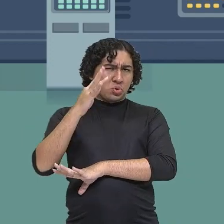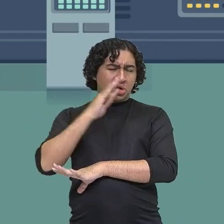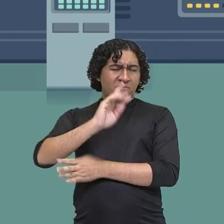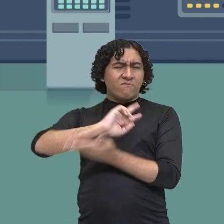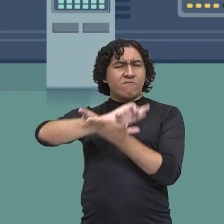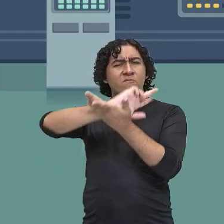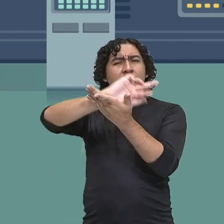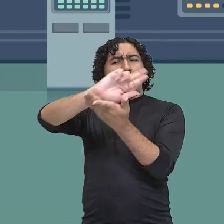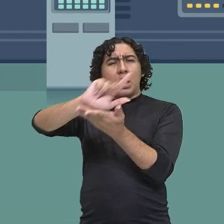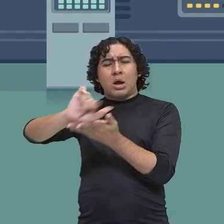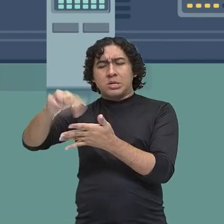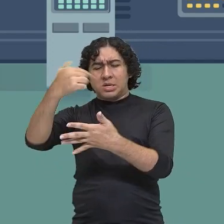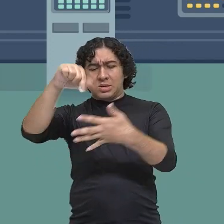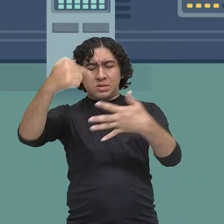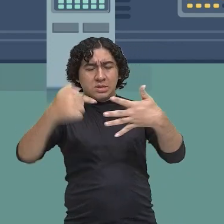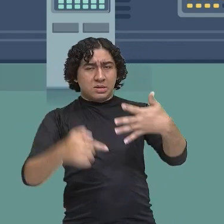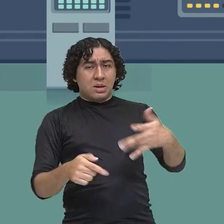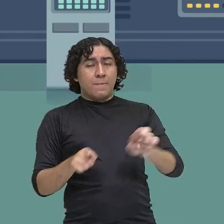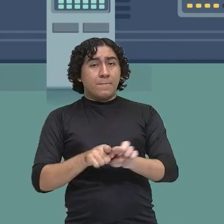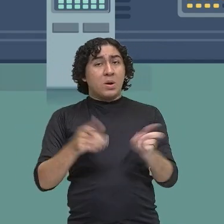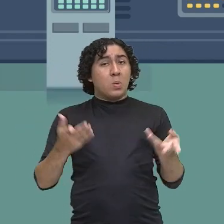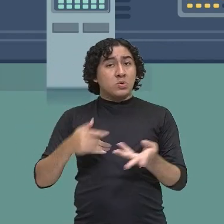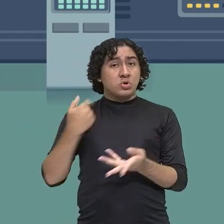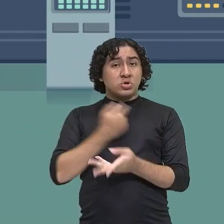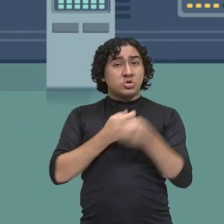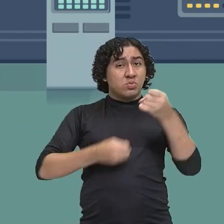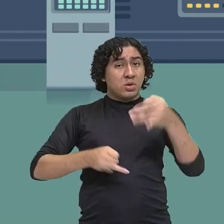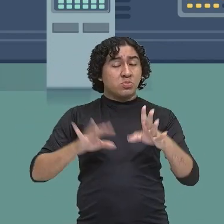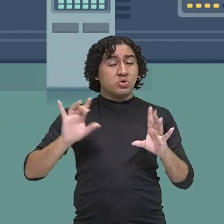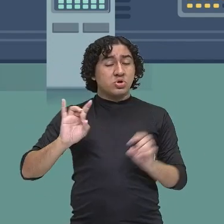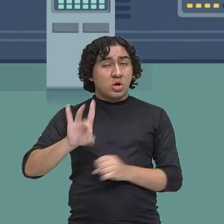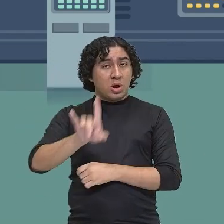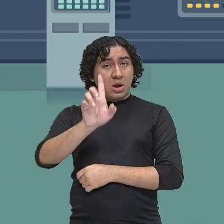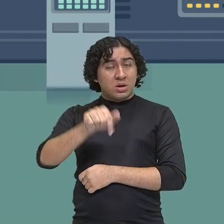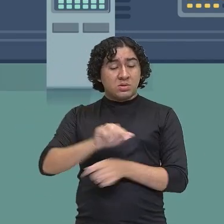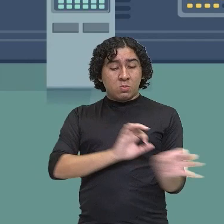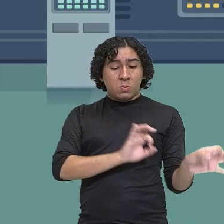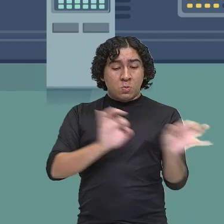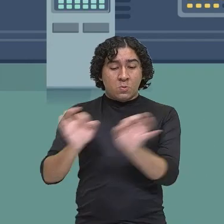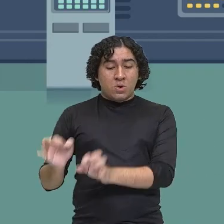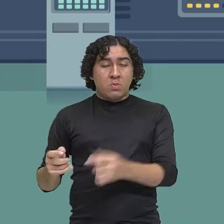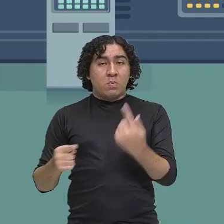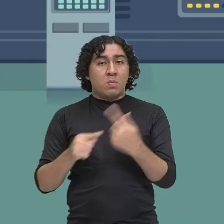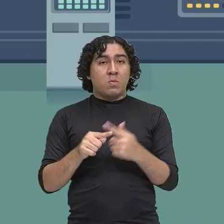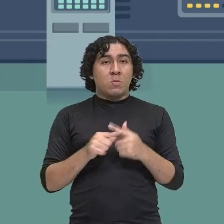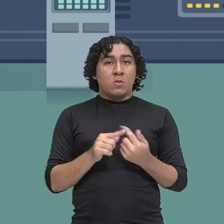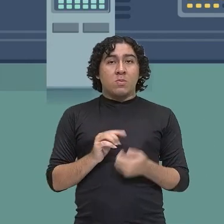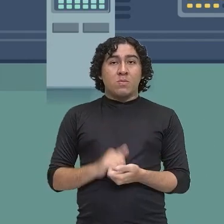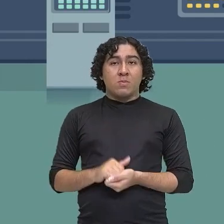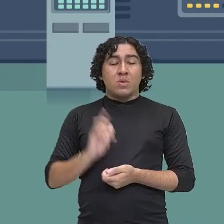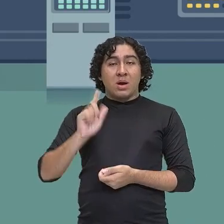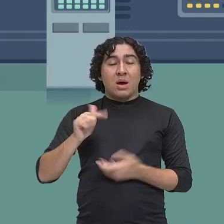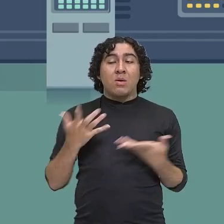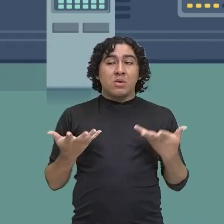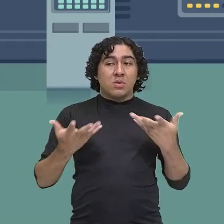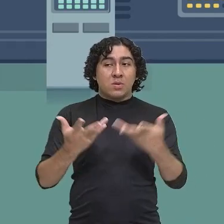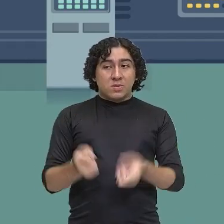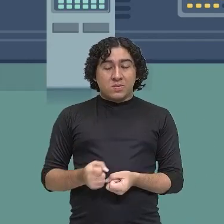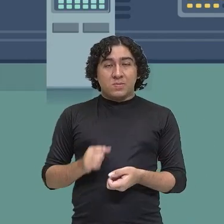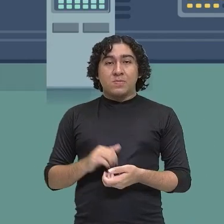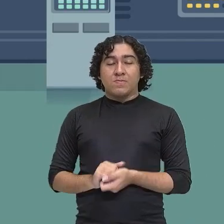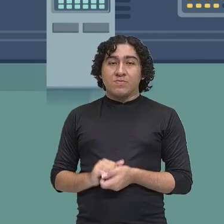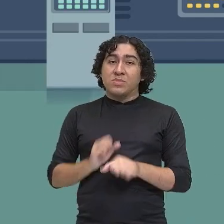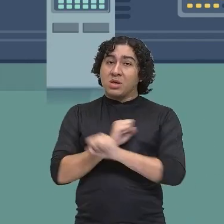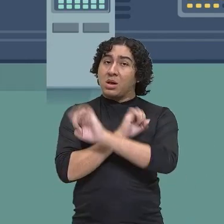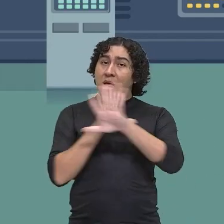muitas outras teorias e hoje nós trouxemos somente essas, porque são as aceitas. Claro que vocês